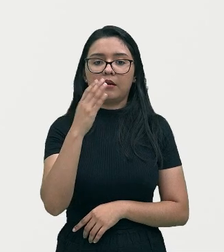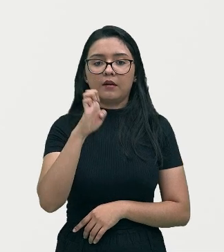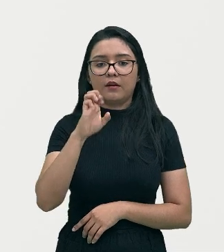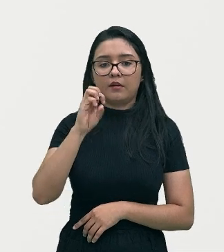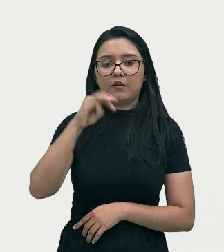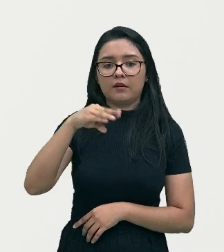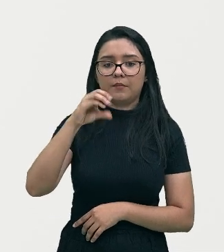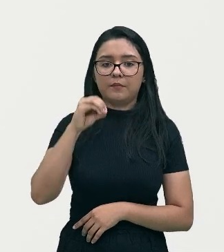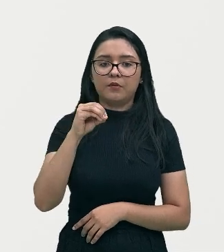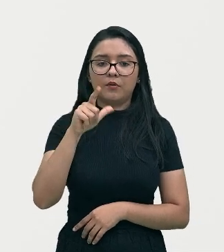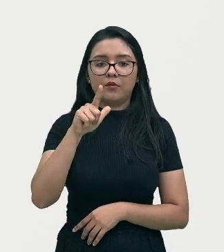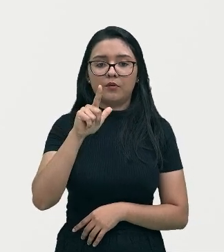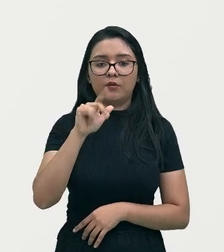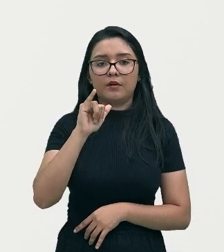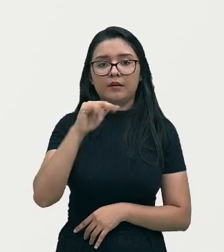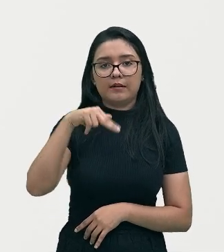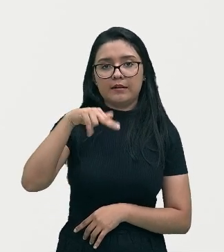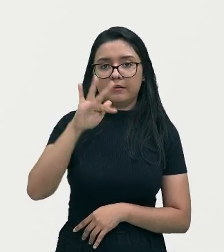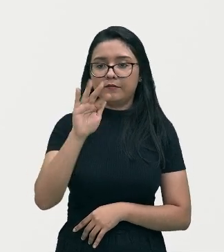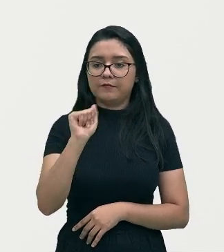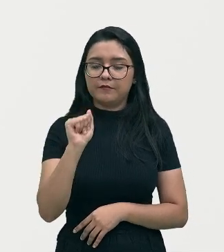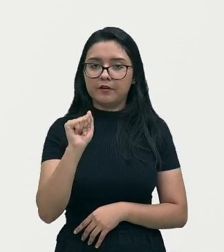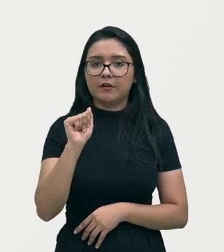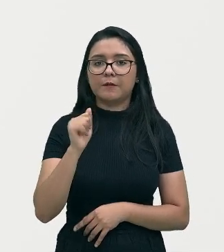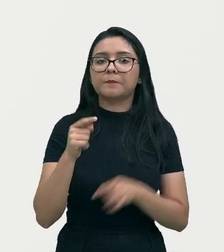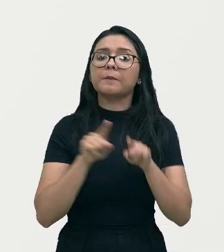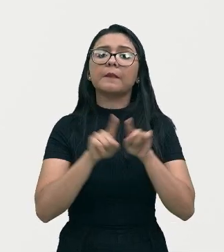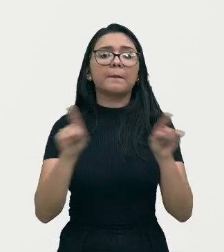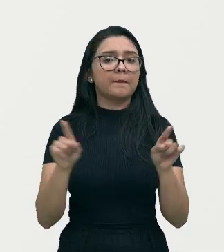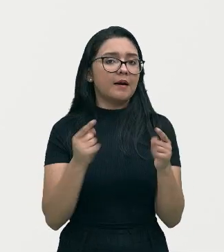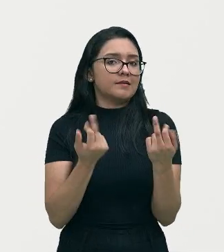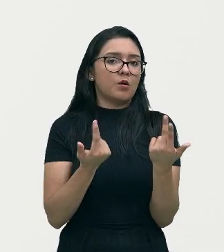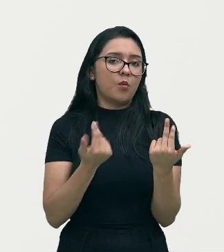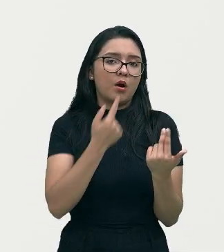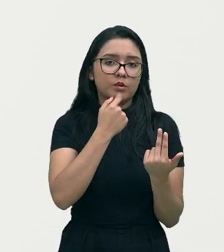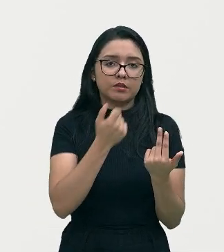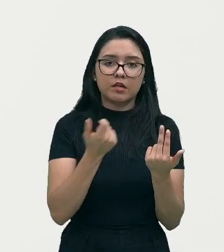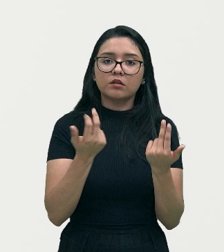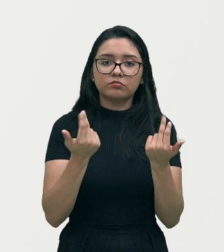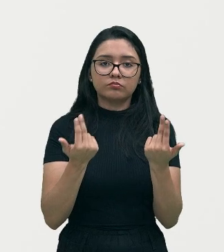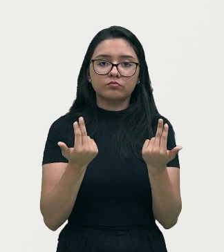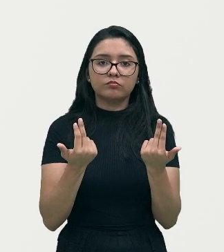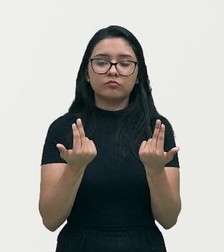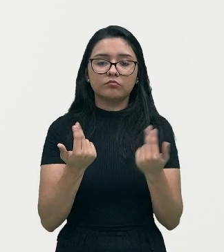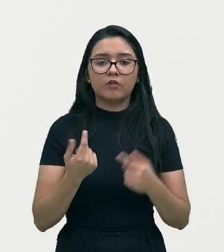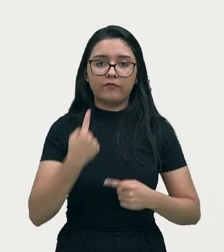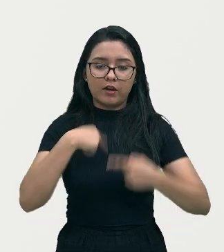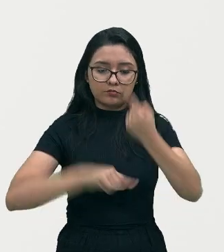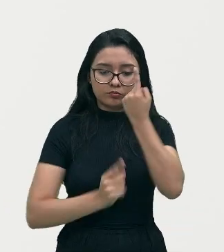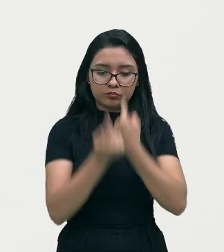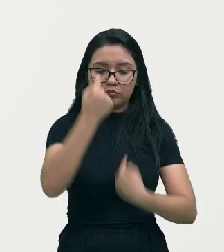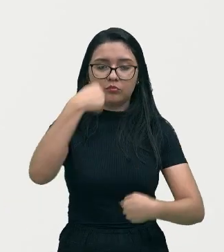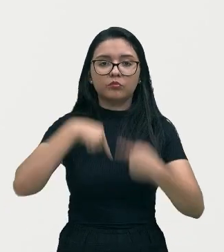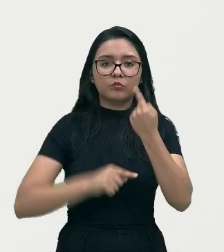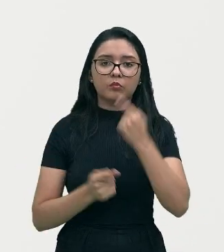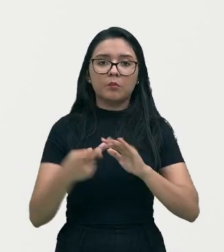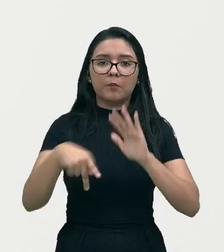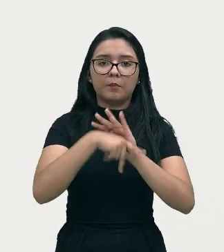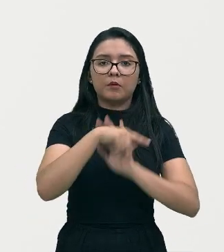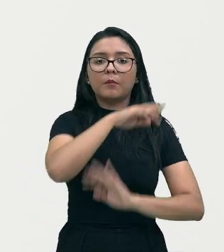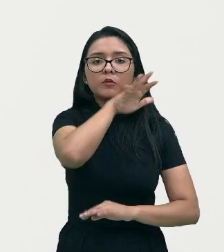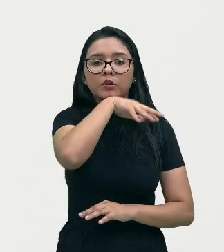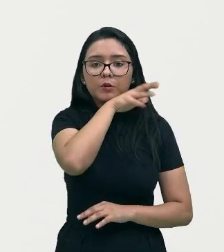tá? Mas a função é a mesma, né? Vai circular ali dentro de vasos, como você